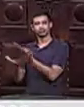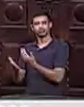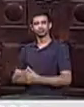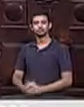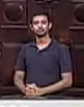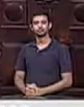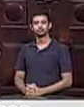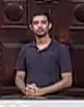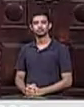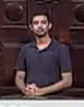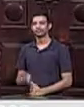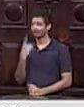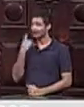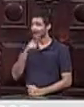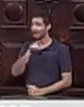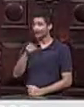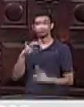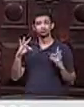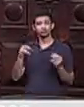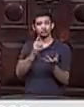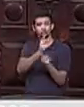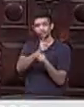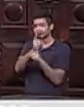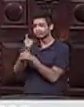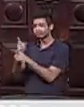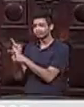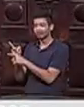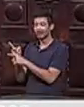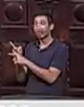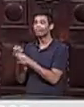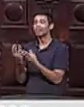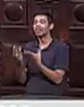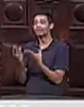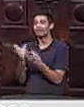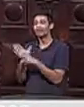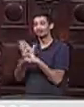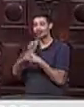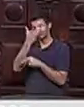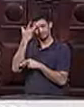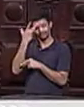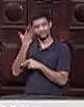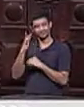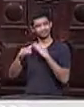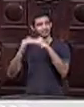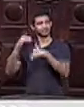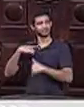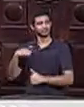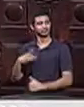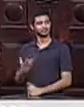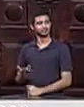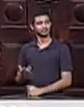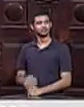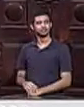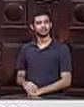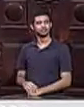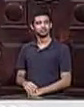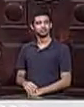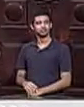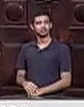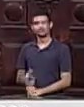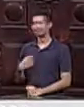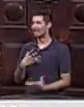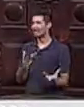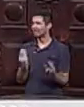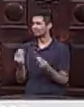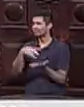descumprindo todo o compromisso no edital, forçam essas entidades. Aqui eu cito muitas conhecidas, as APAES,